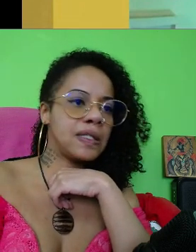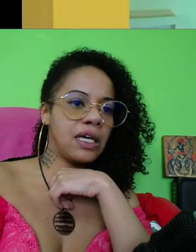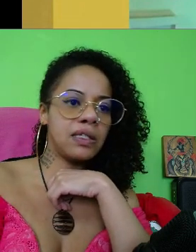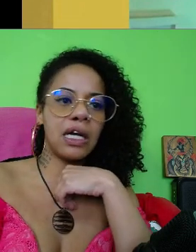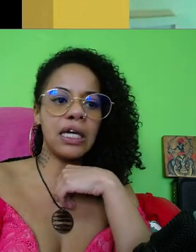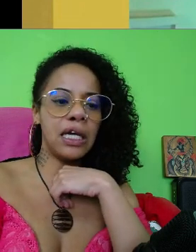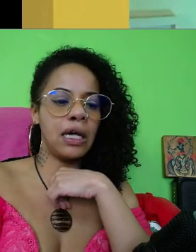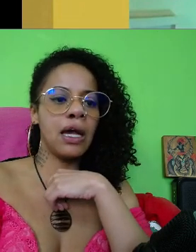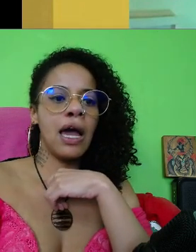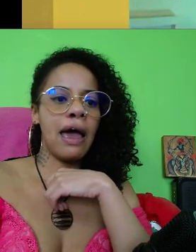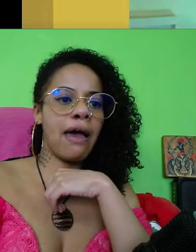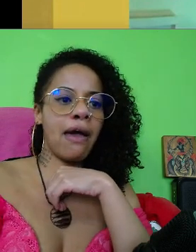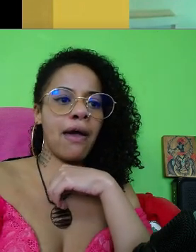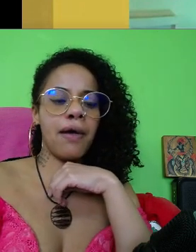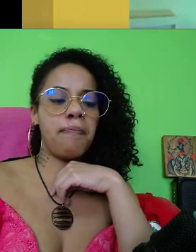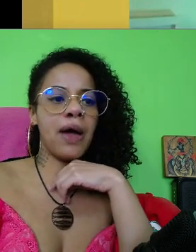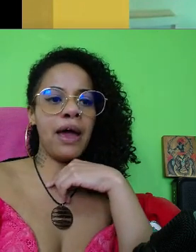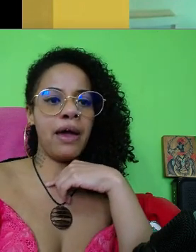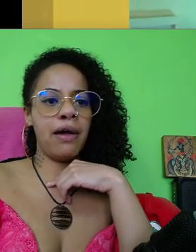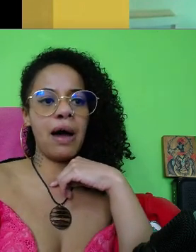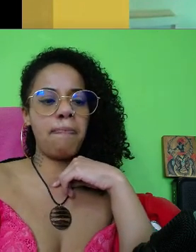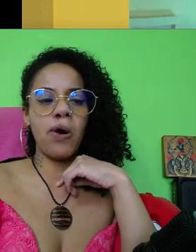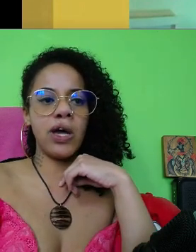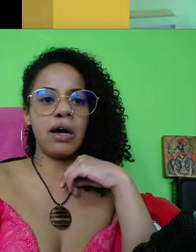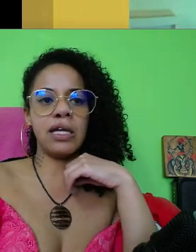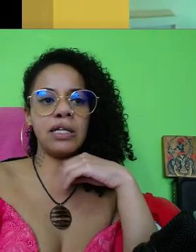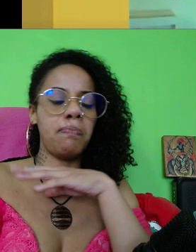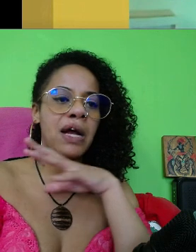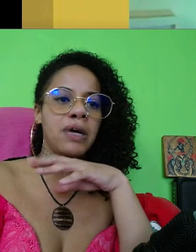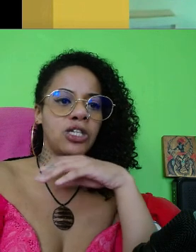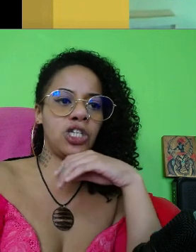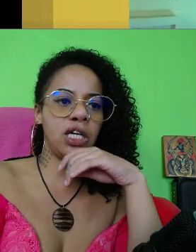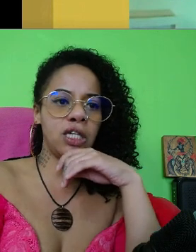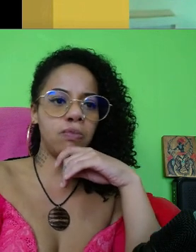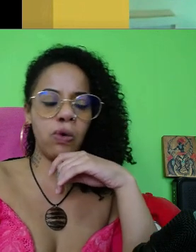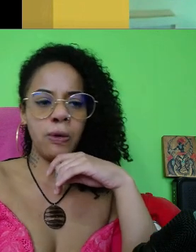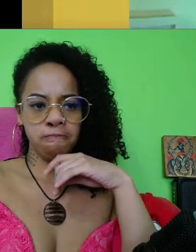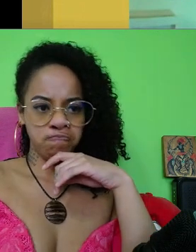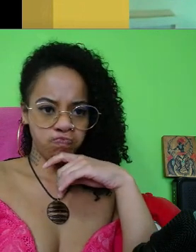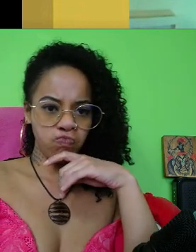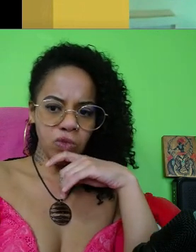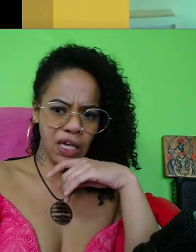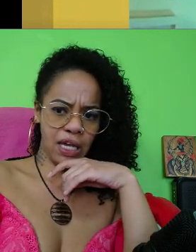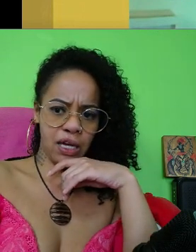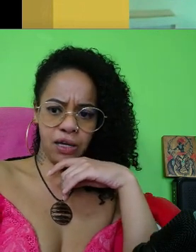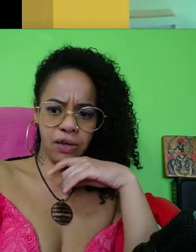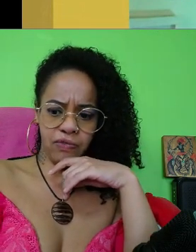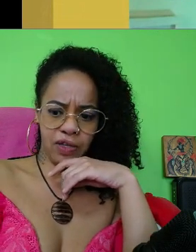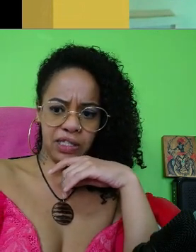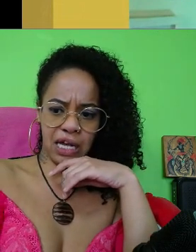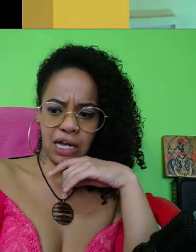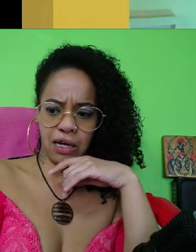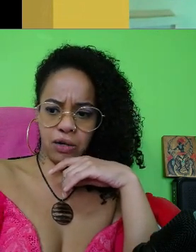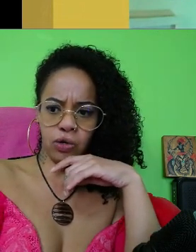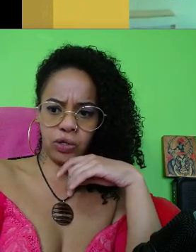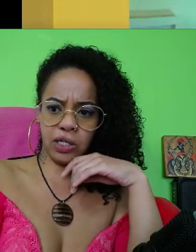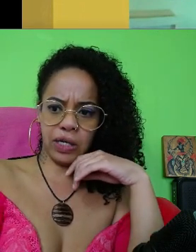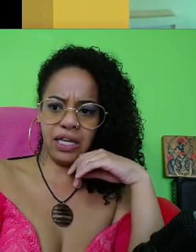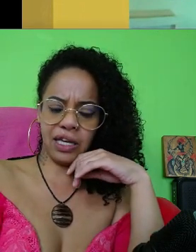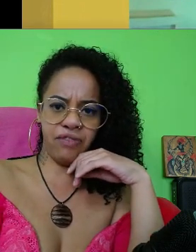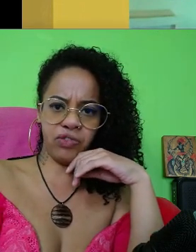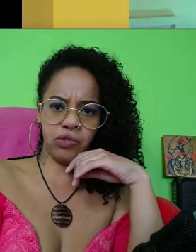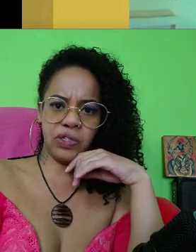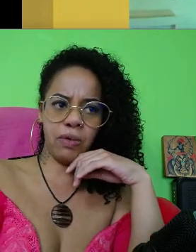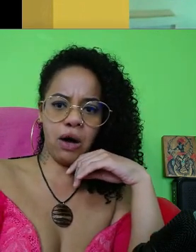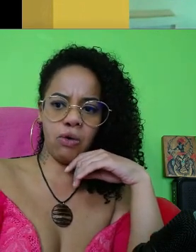um marxista que é apoia esse pragmatismo e está colocando